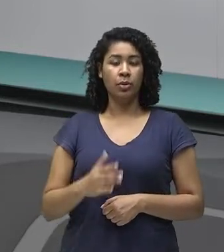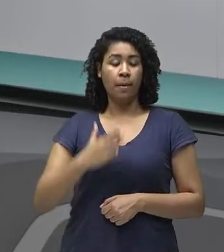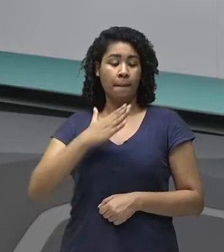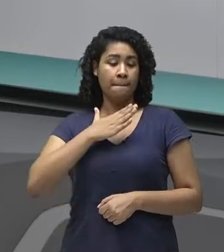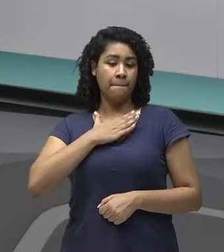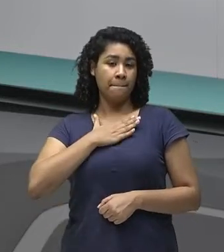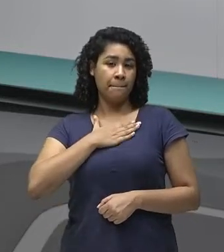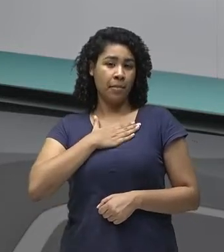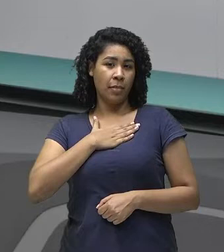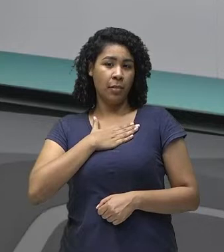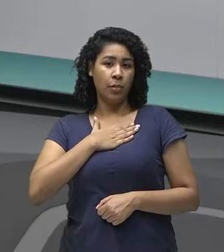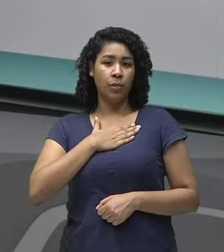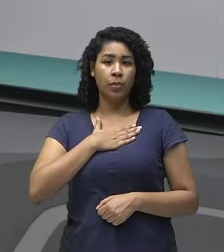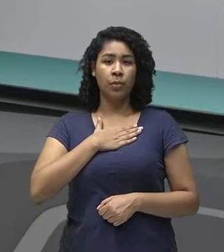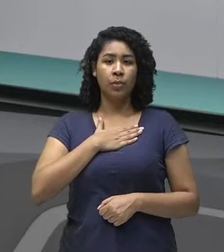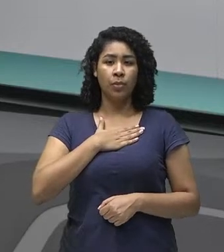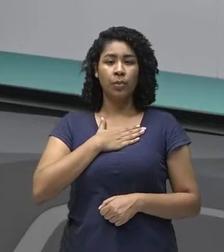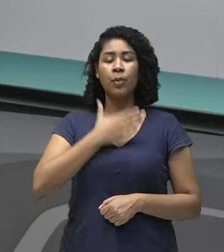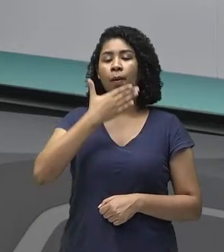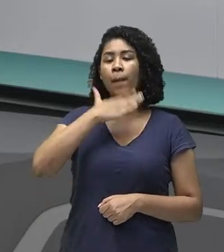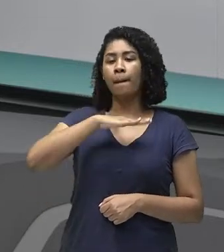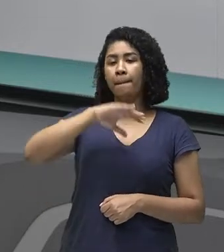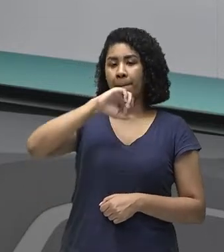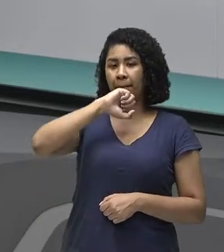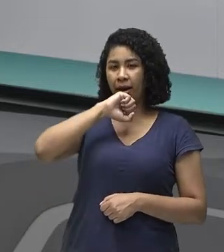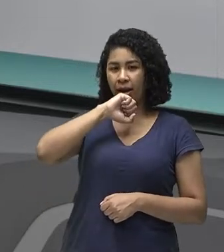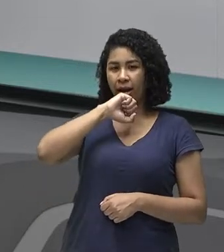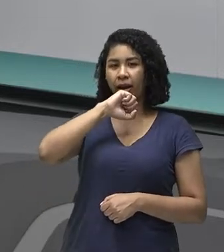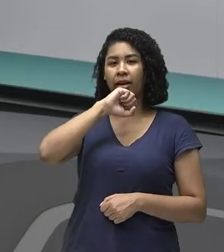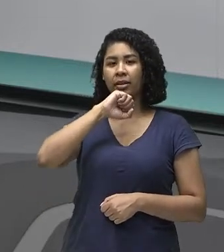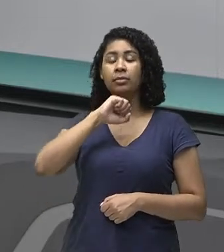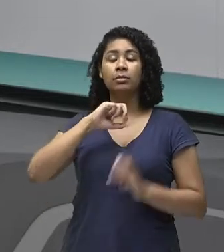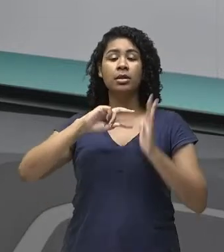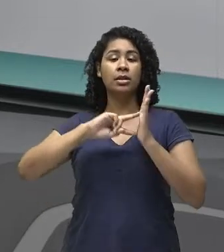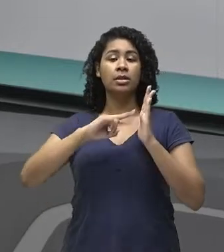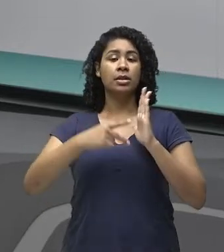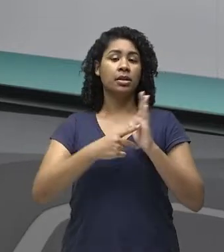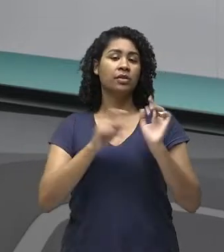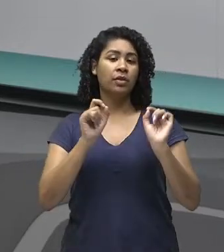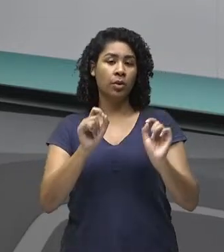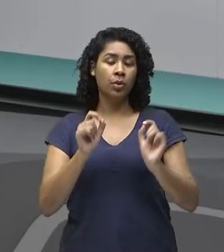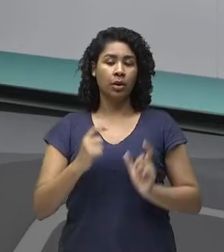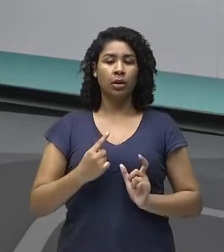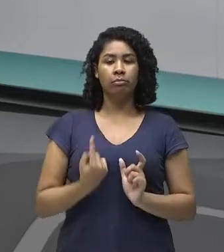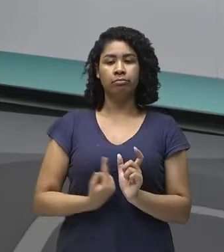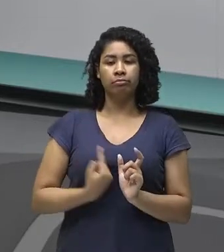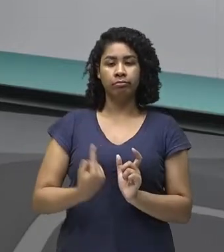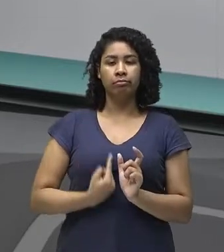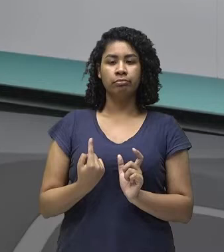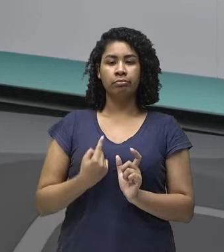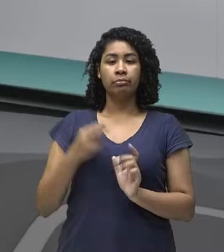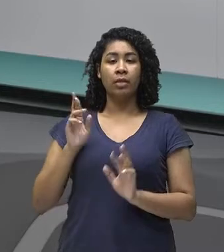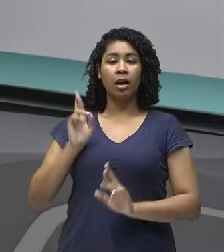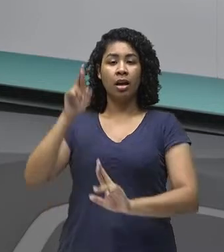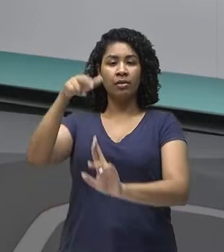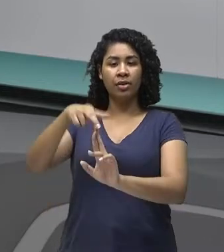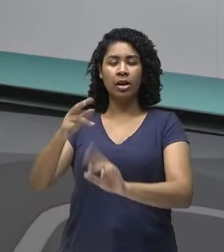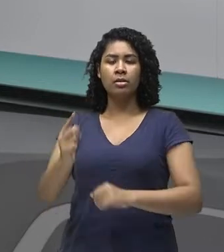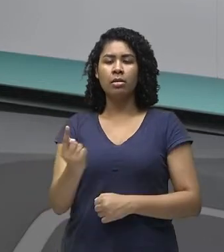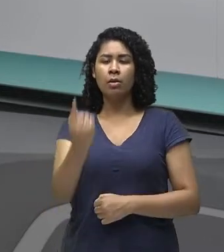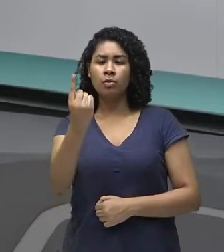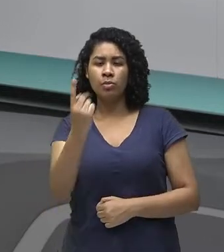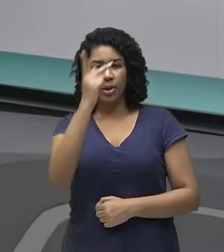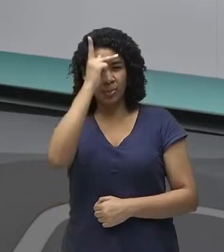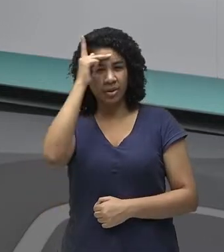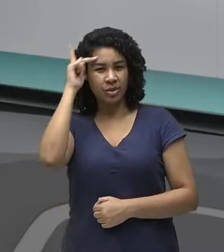father, meu pai, está no singular, porque eu estou me referindo a uma pessoa, então vou ter que usar um desses